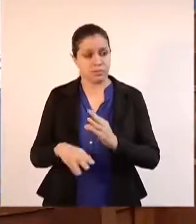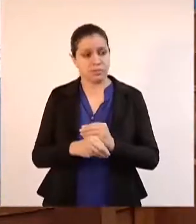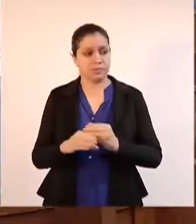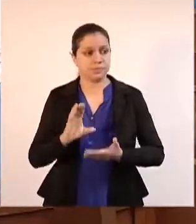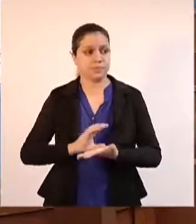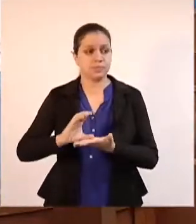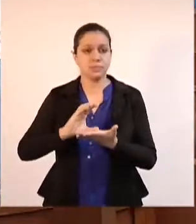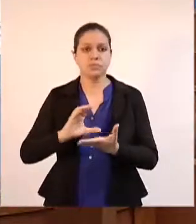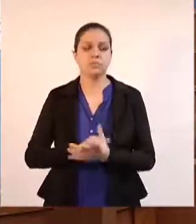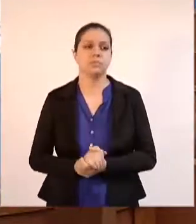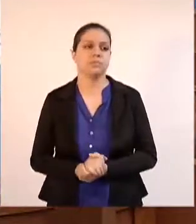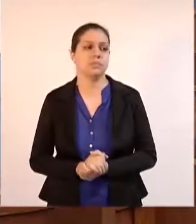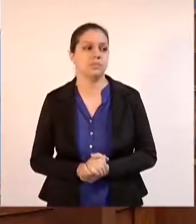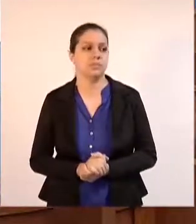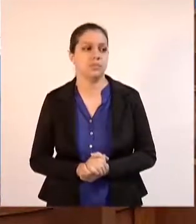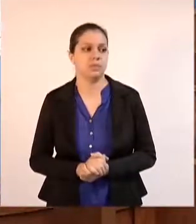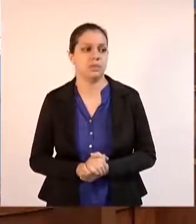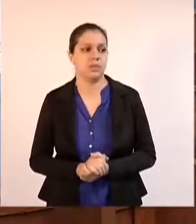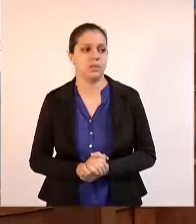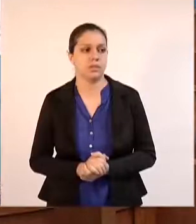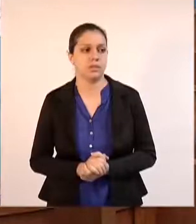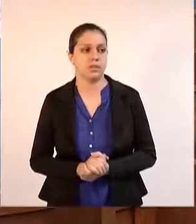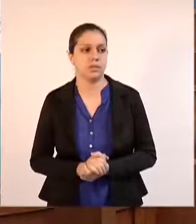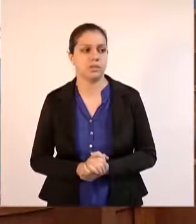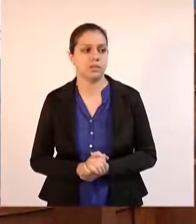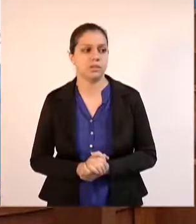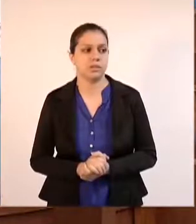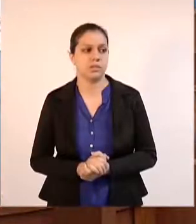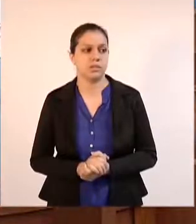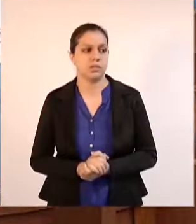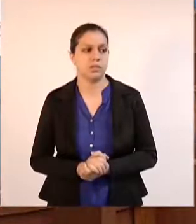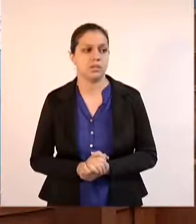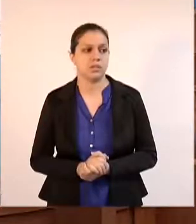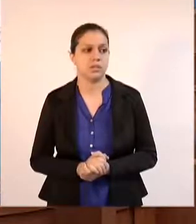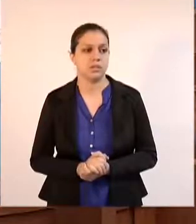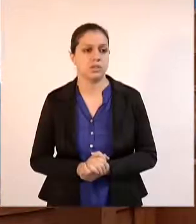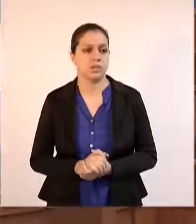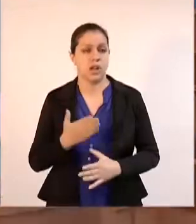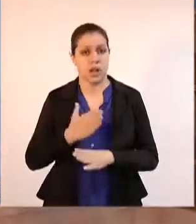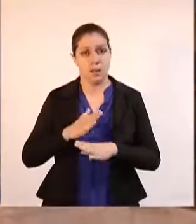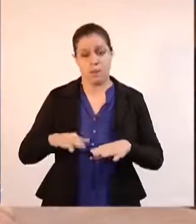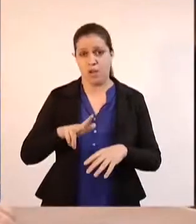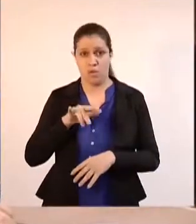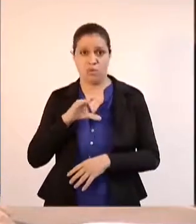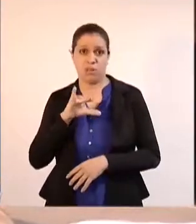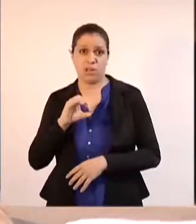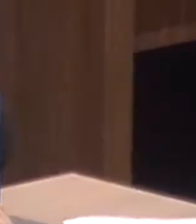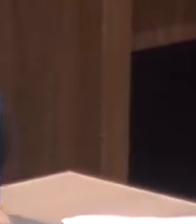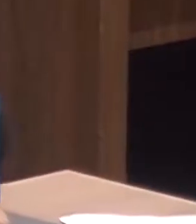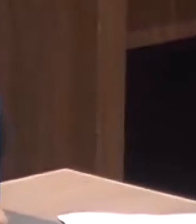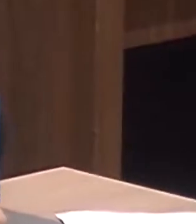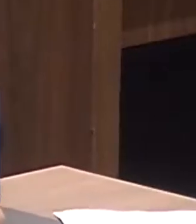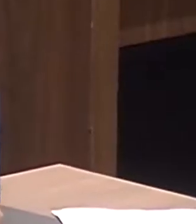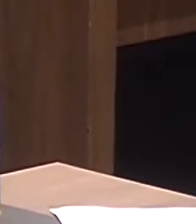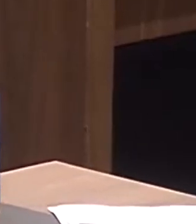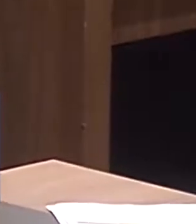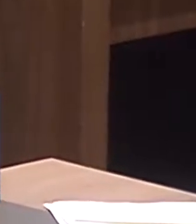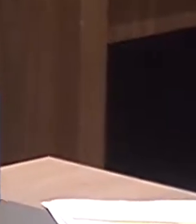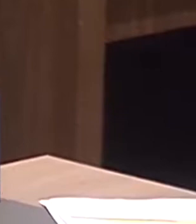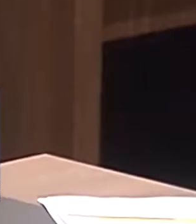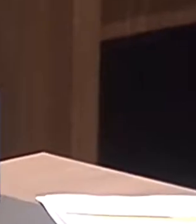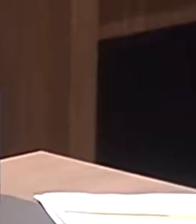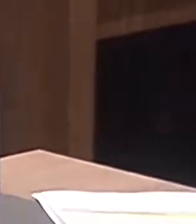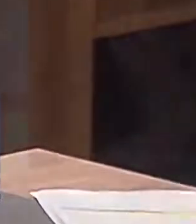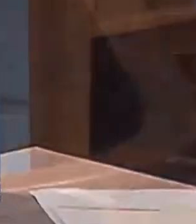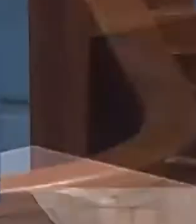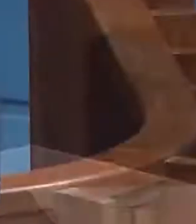constitucional, sanar vício, possível vício de origem, porquanto o